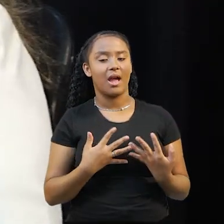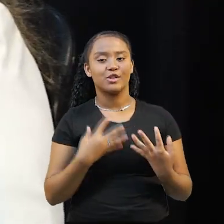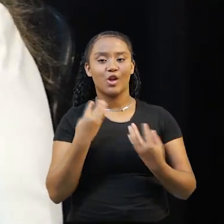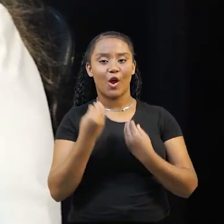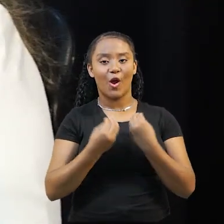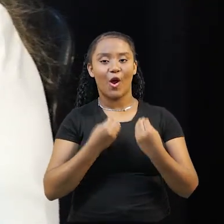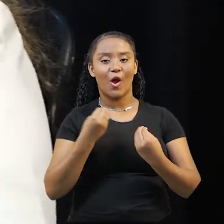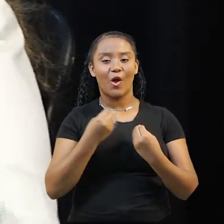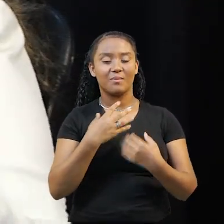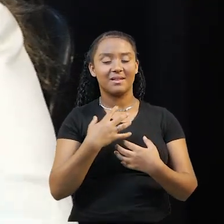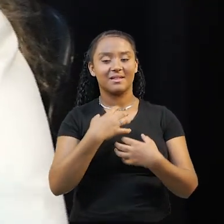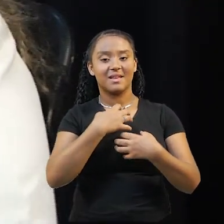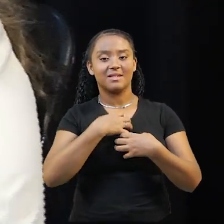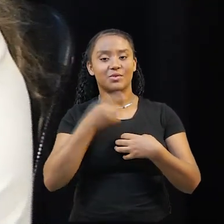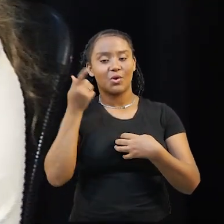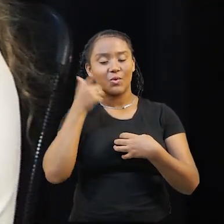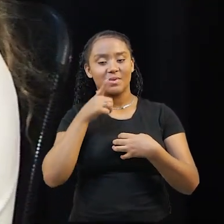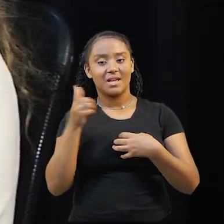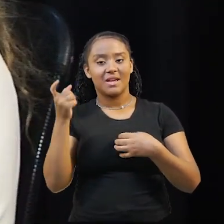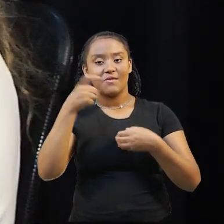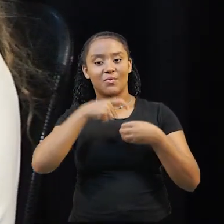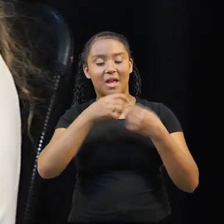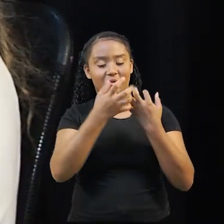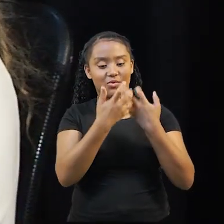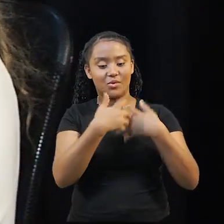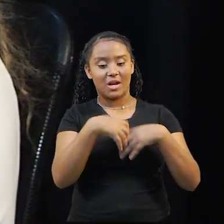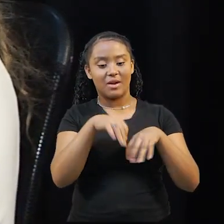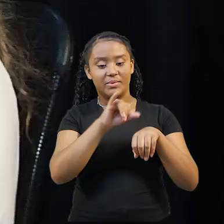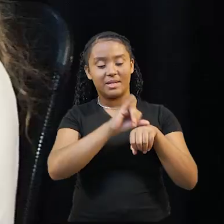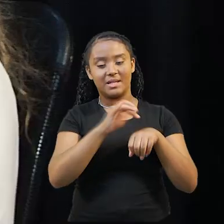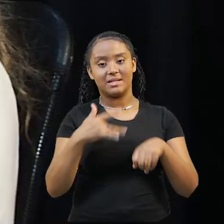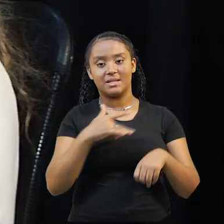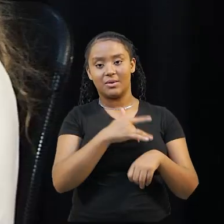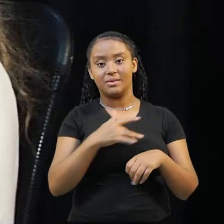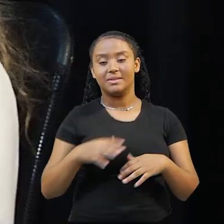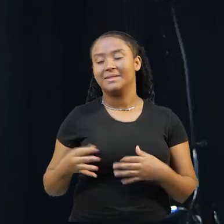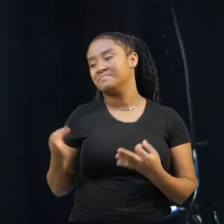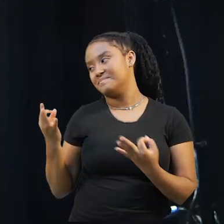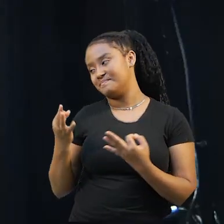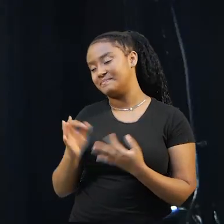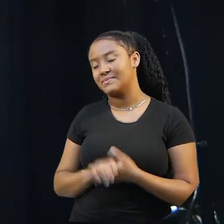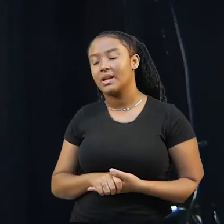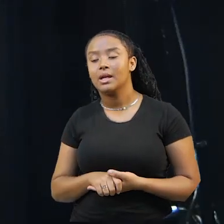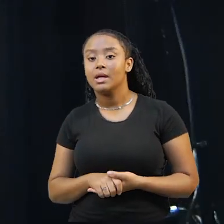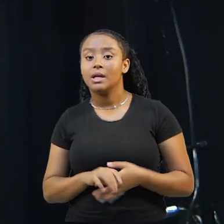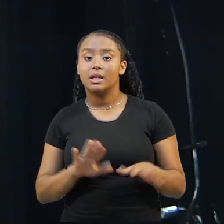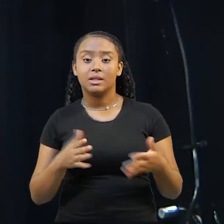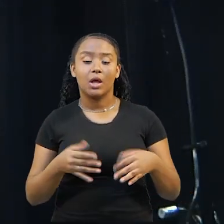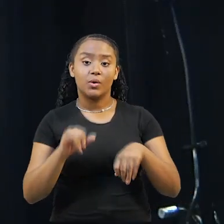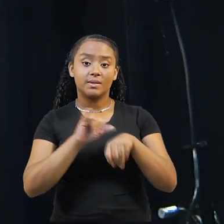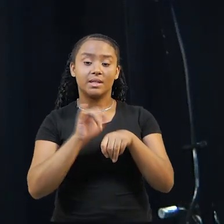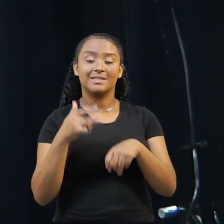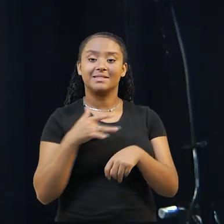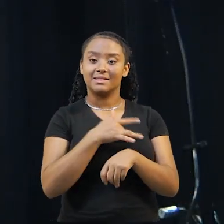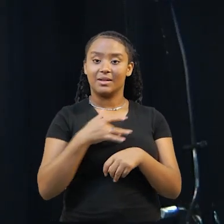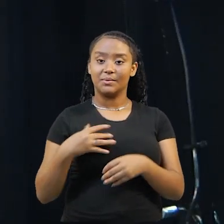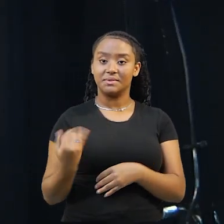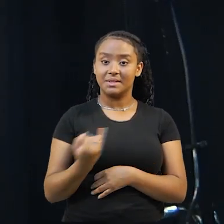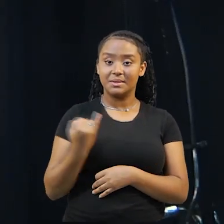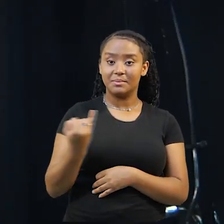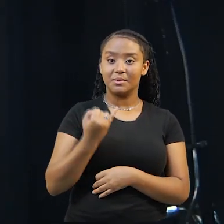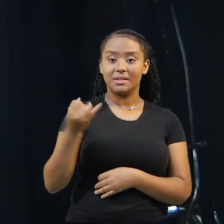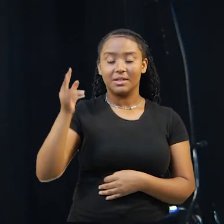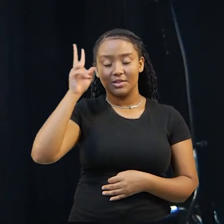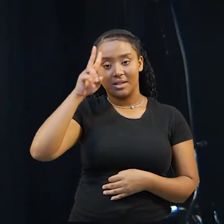foi conseguir trazer de volta esse centro de saúde. Bom, perfeito. Então, o centro de saúde, eu acho que é